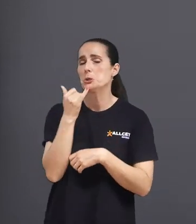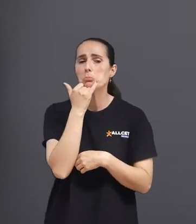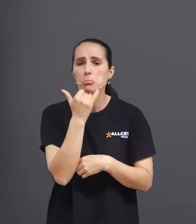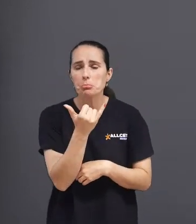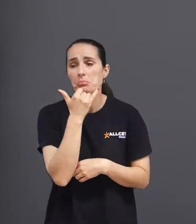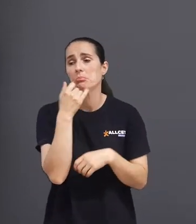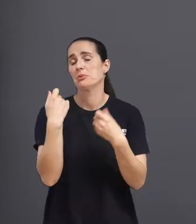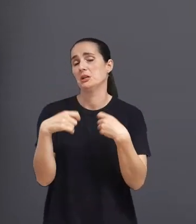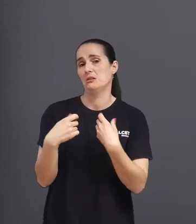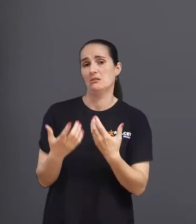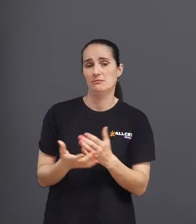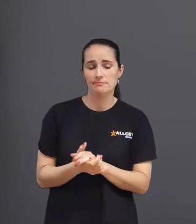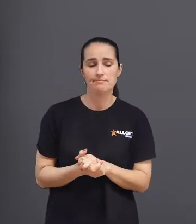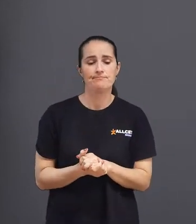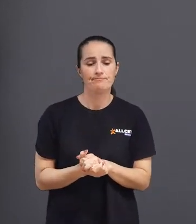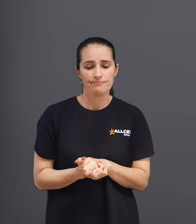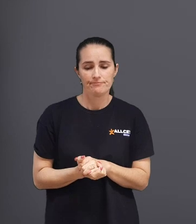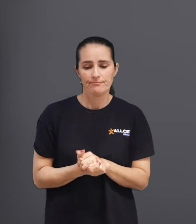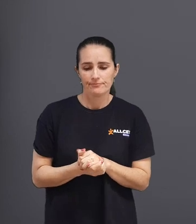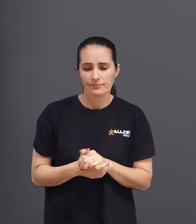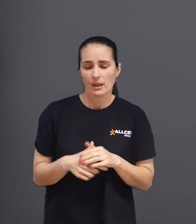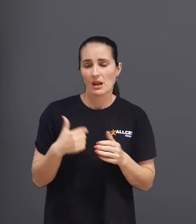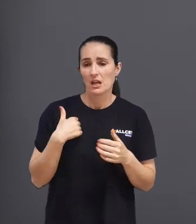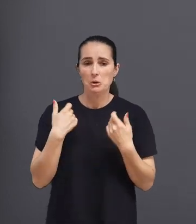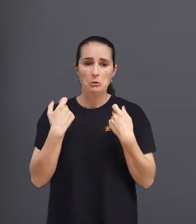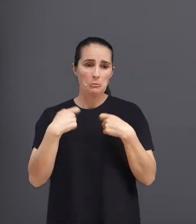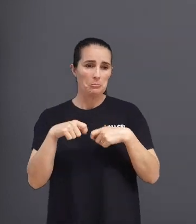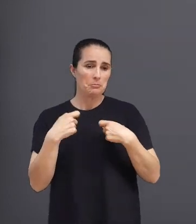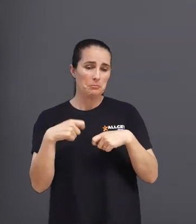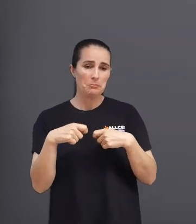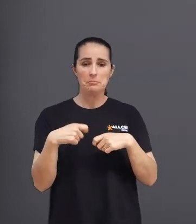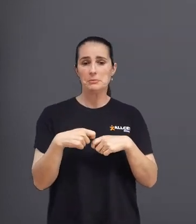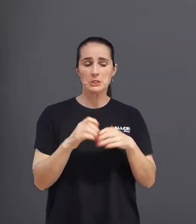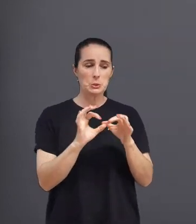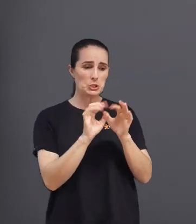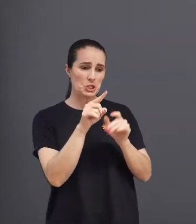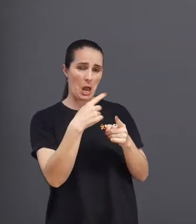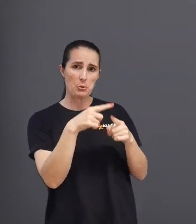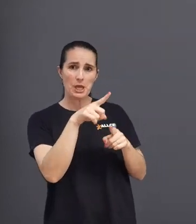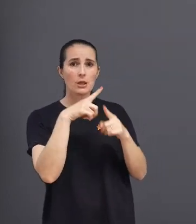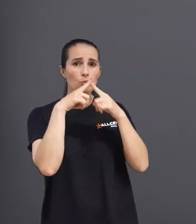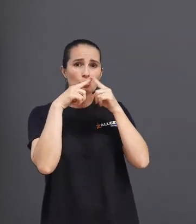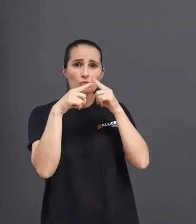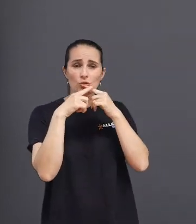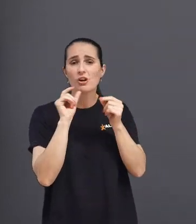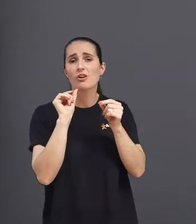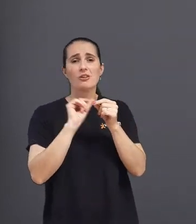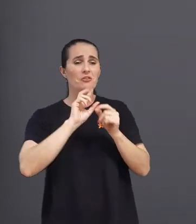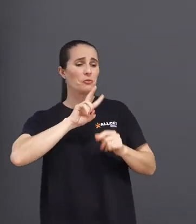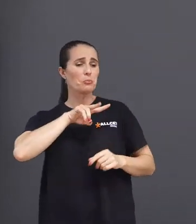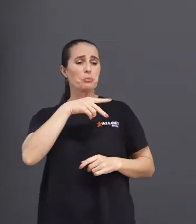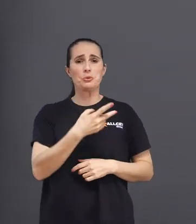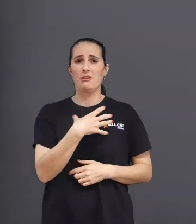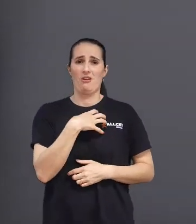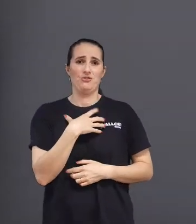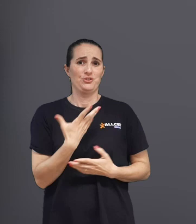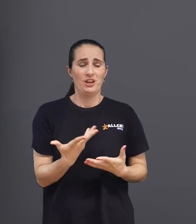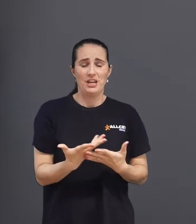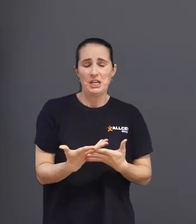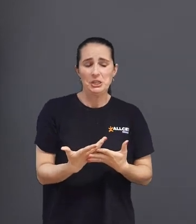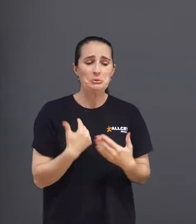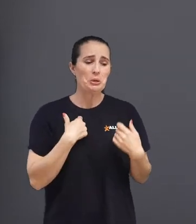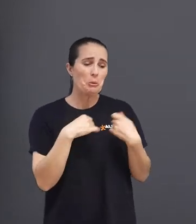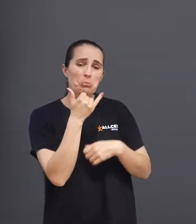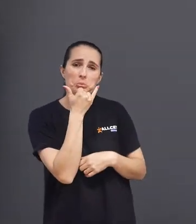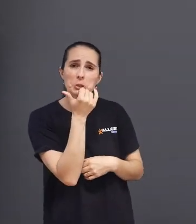E naquele dia a pastora ainda orou por mim e falou assim, agora você desistiu de ir embora, né? Porque eu orei por você. Eu falei, mas uma coisa não tem nada a